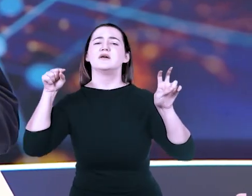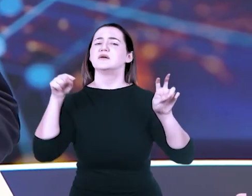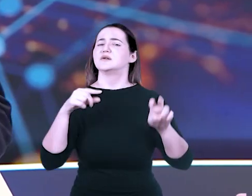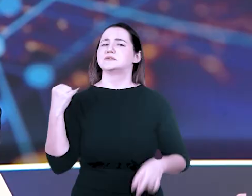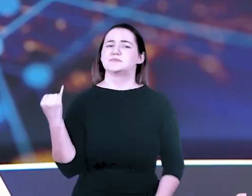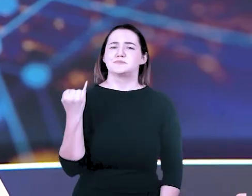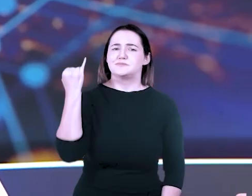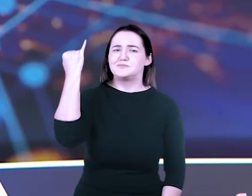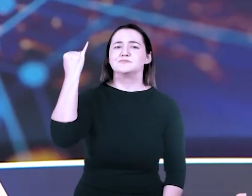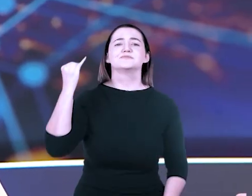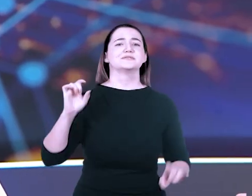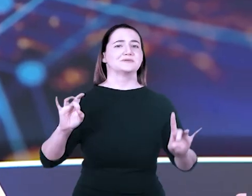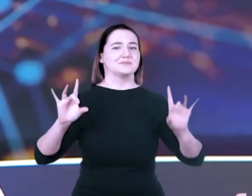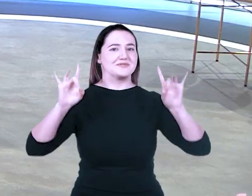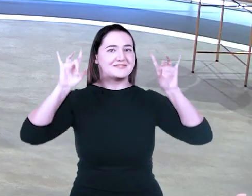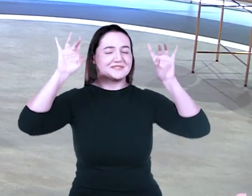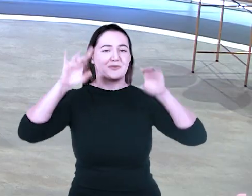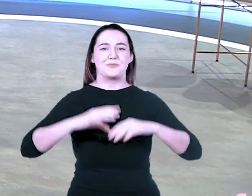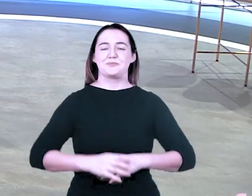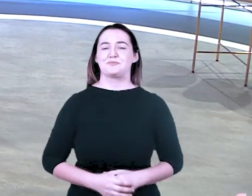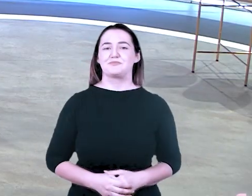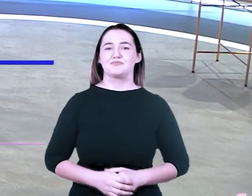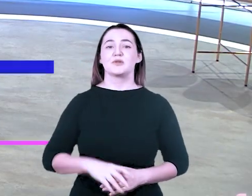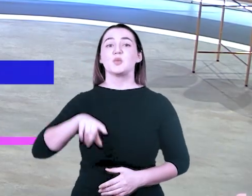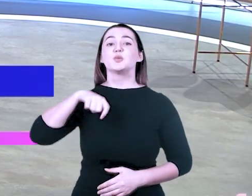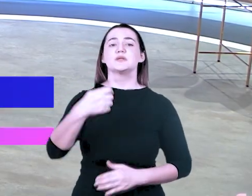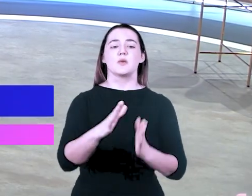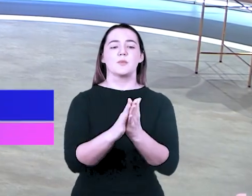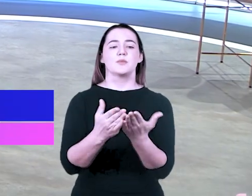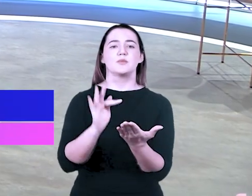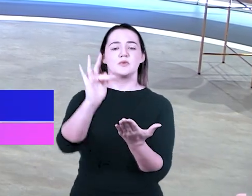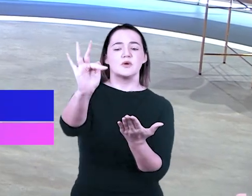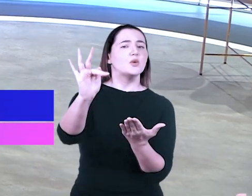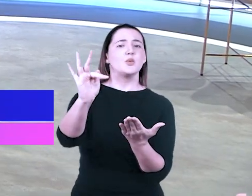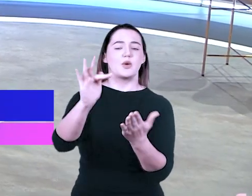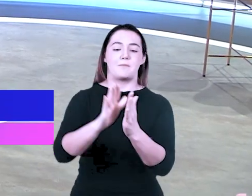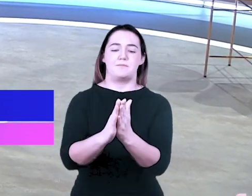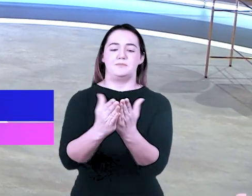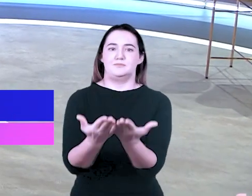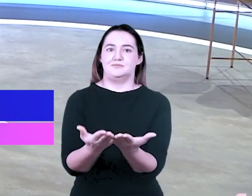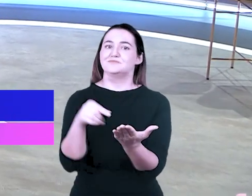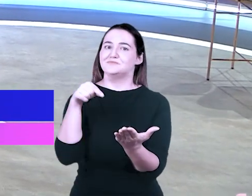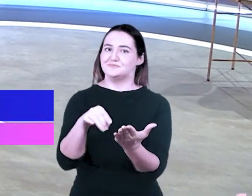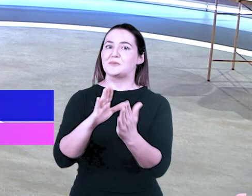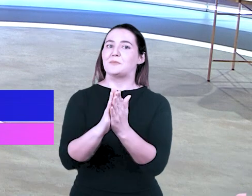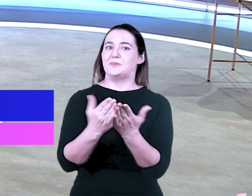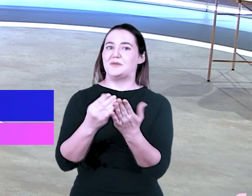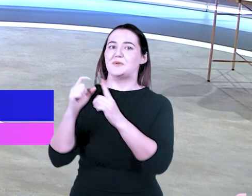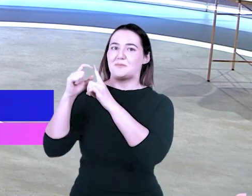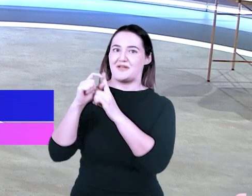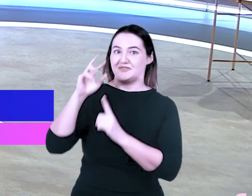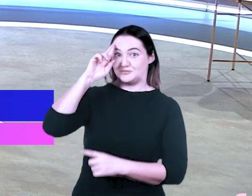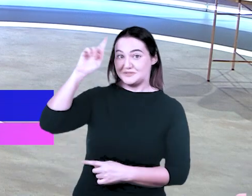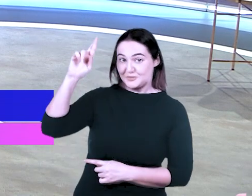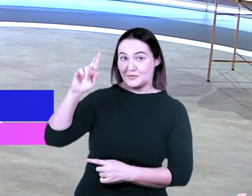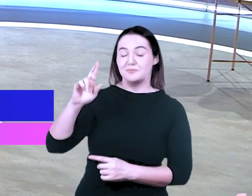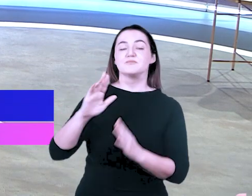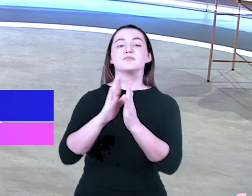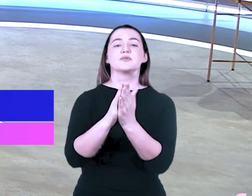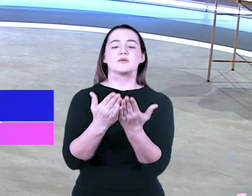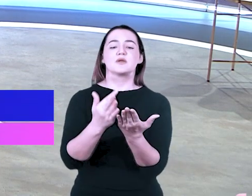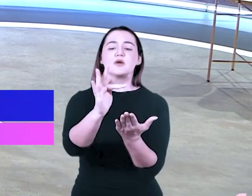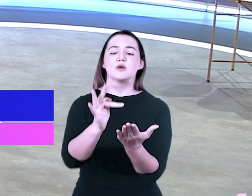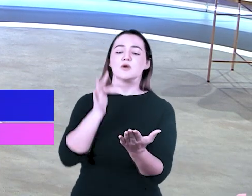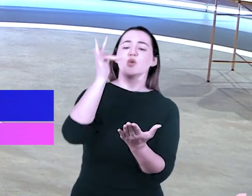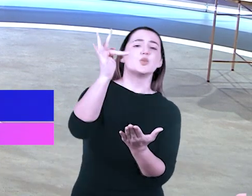tema muito especial. O nome do programa é A Arena do Futuro. A Arena porque discutimos a Bíblia